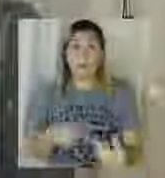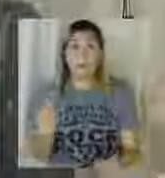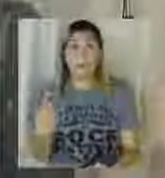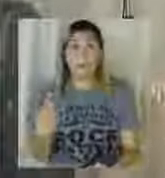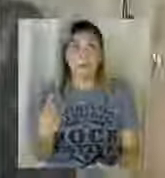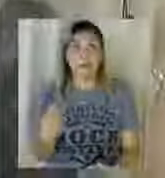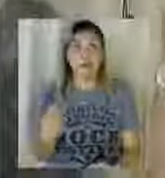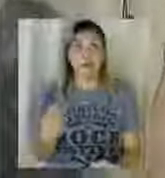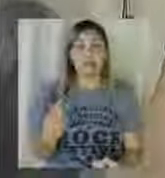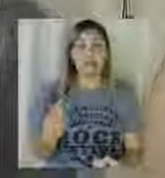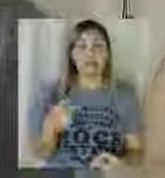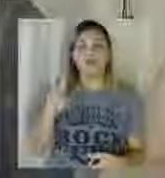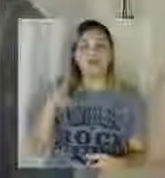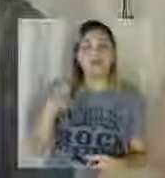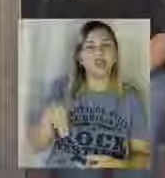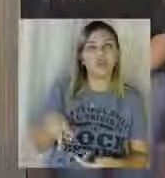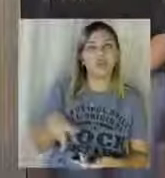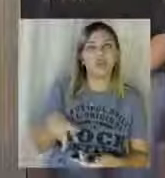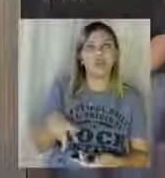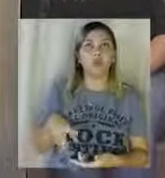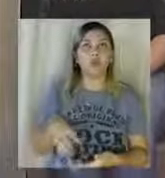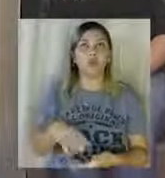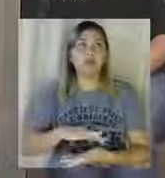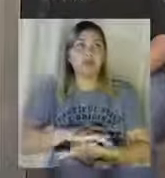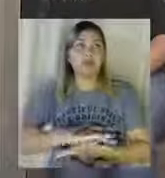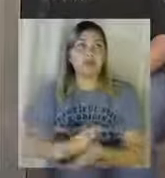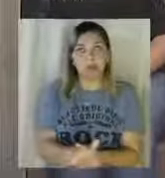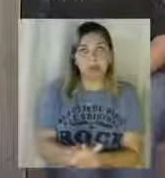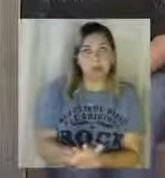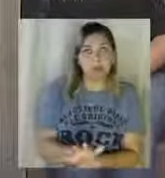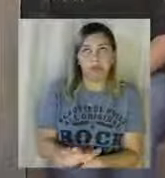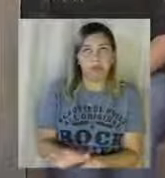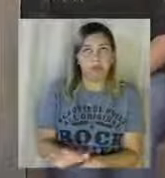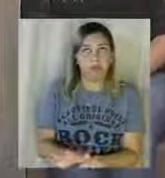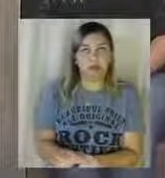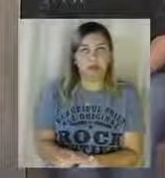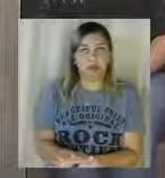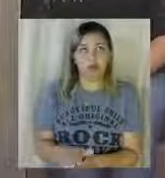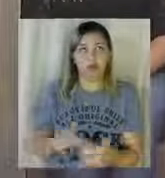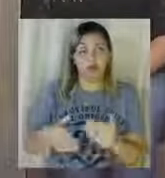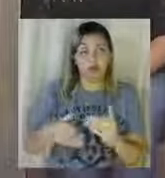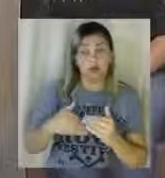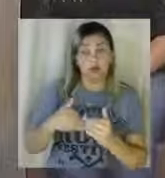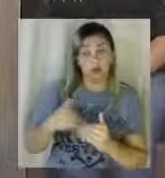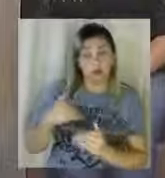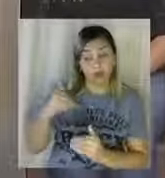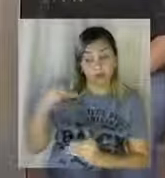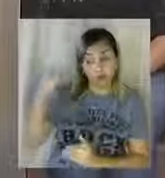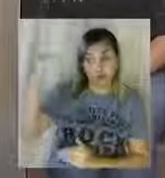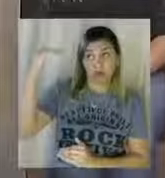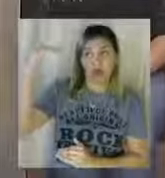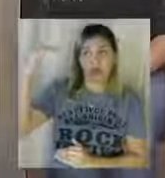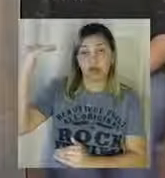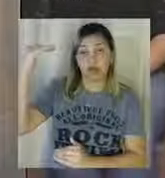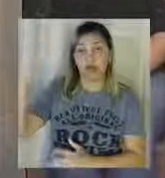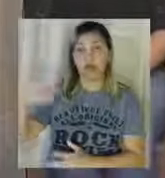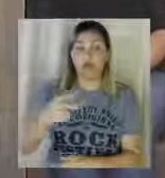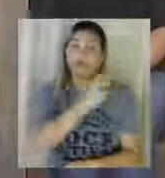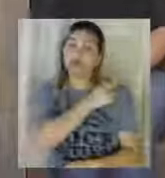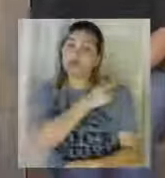nunca pensei preconceito na vida. Fui crescendo, segundo